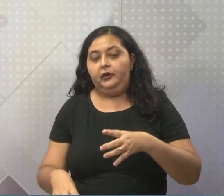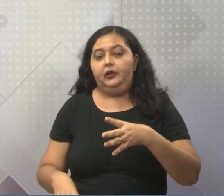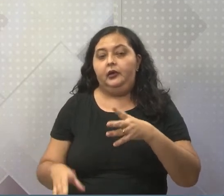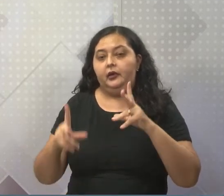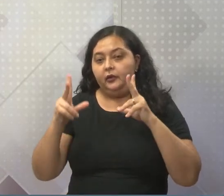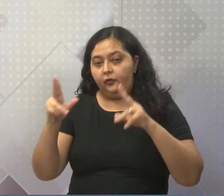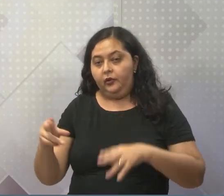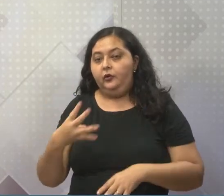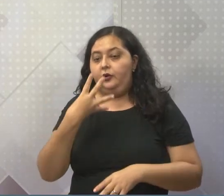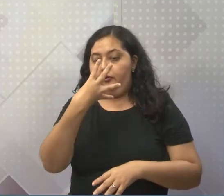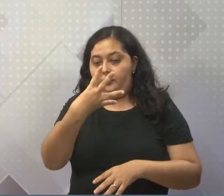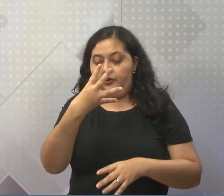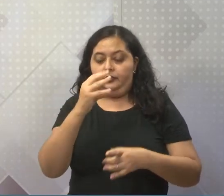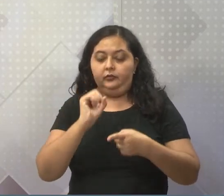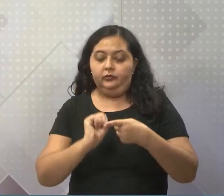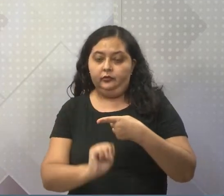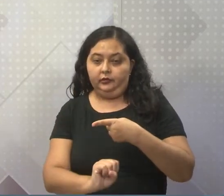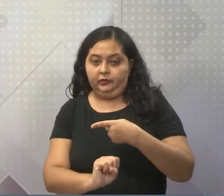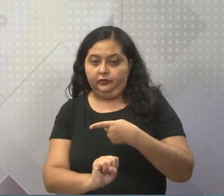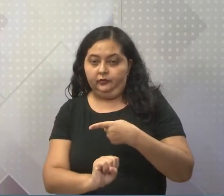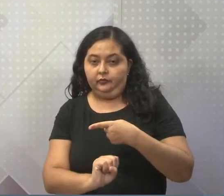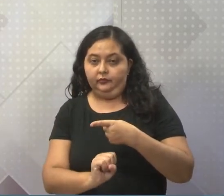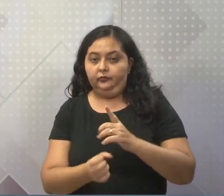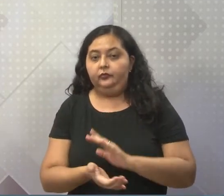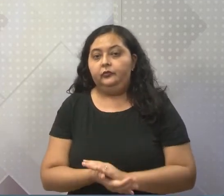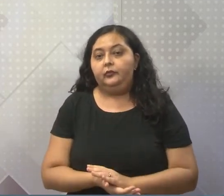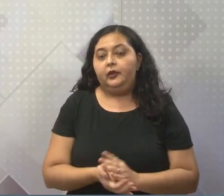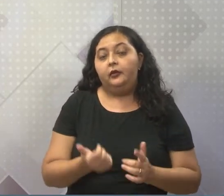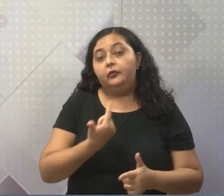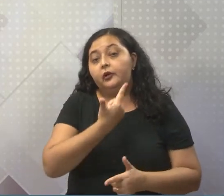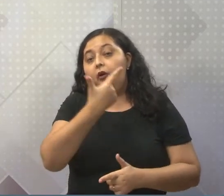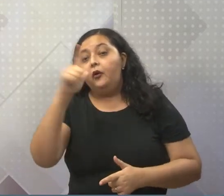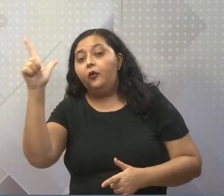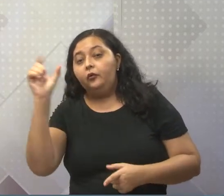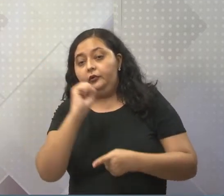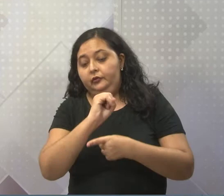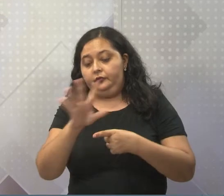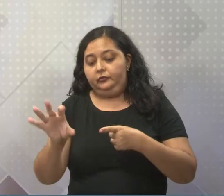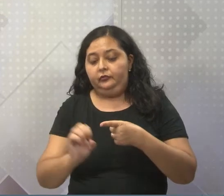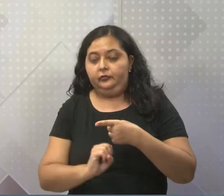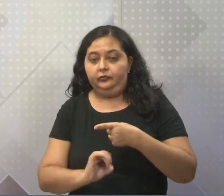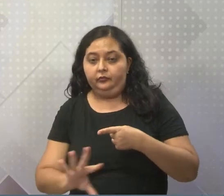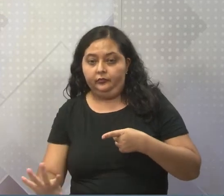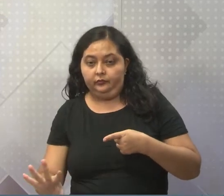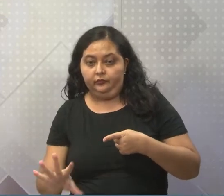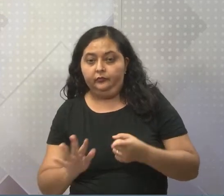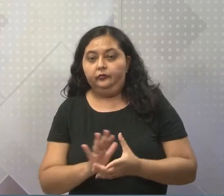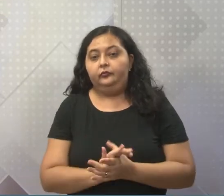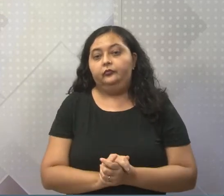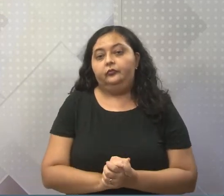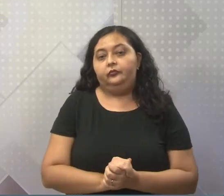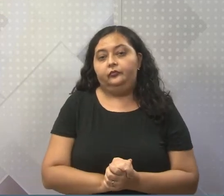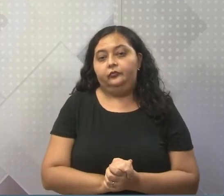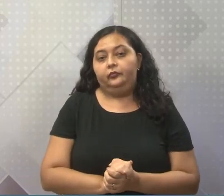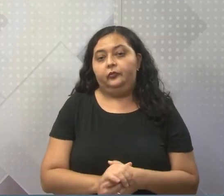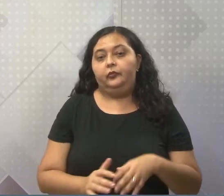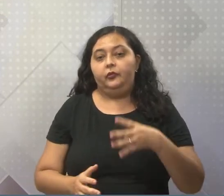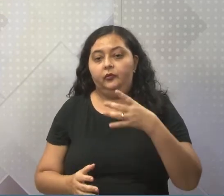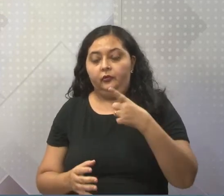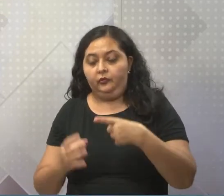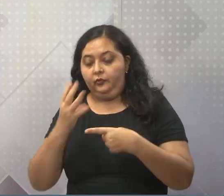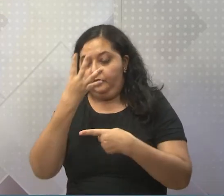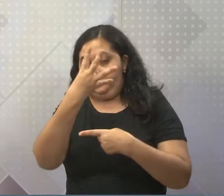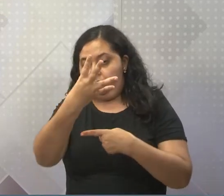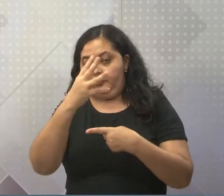oitavos. Essa mesma fração pode nos dar outra. Como? Eu chego aqui, a fração 4